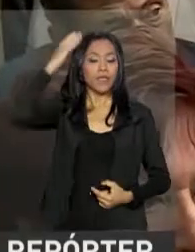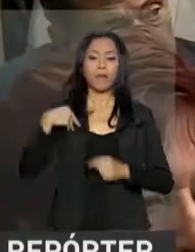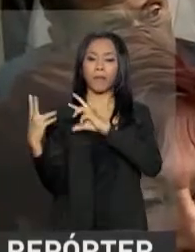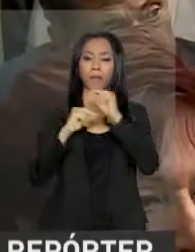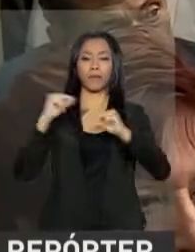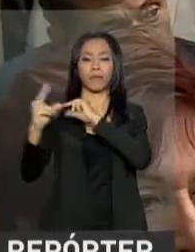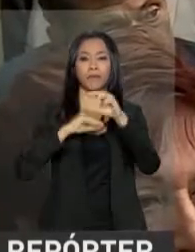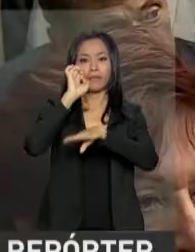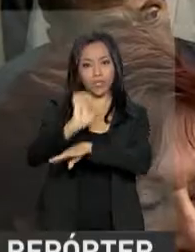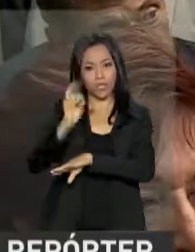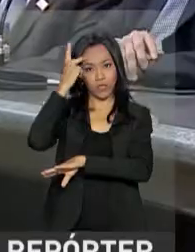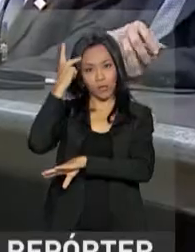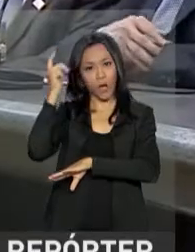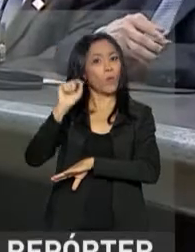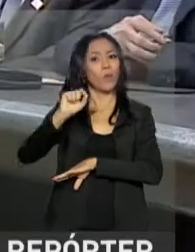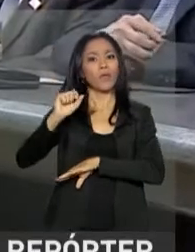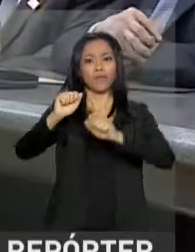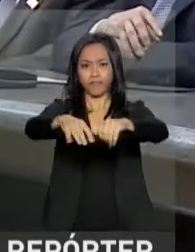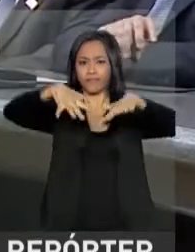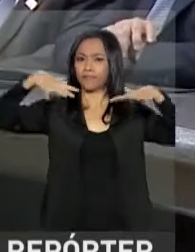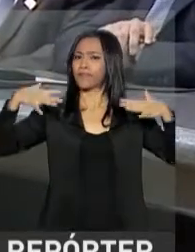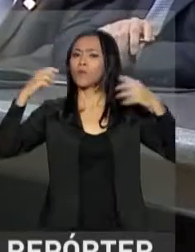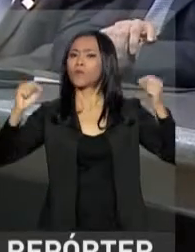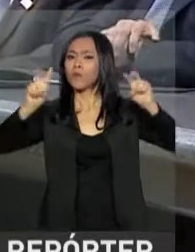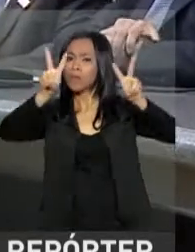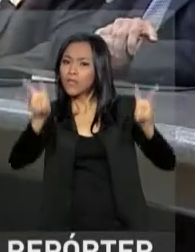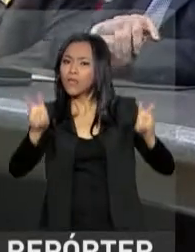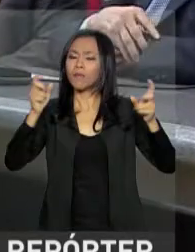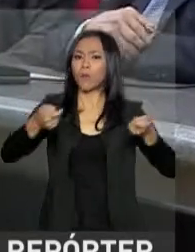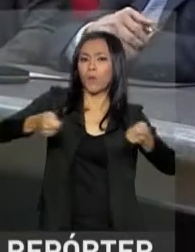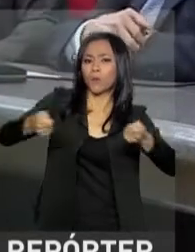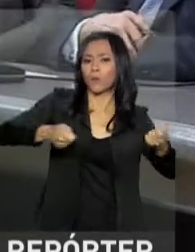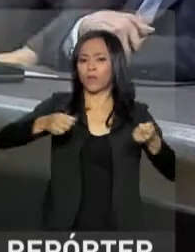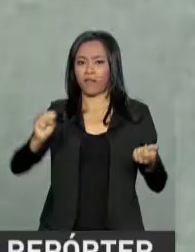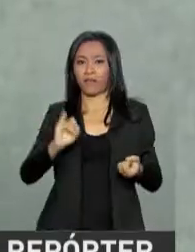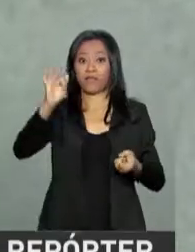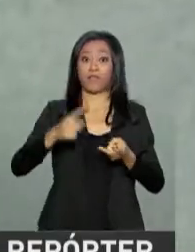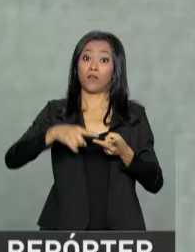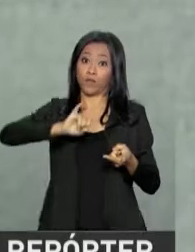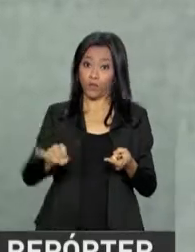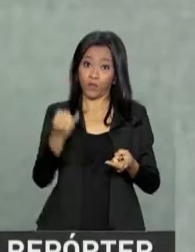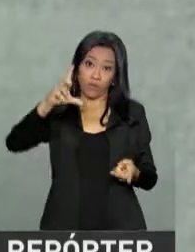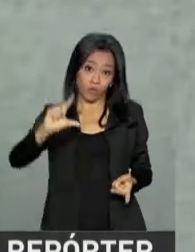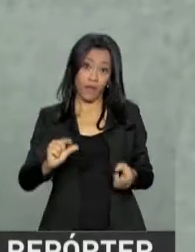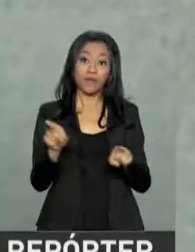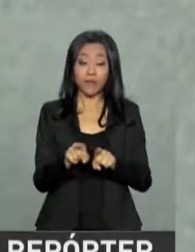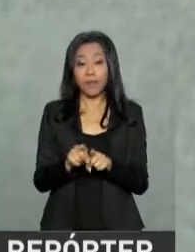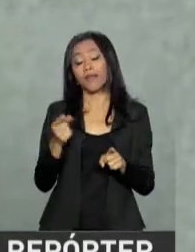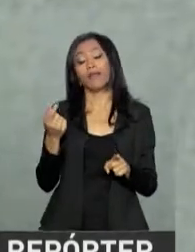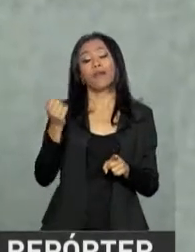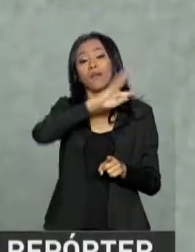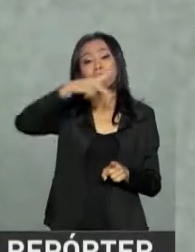sobre os resultados da economia brasileira, com destaque para o controle da inflação e os juros baixos. Temer também defendeu